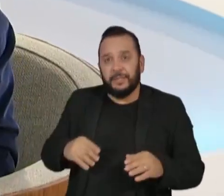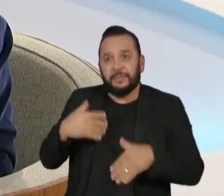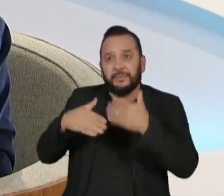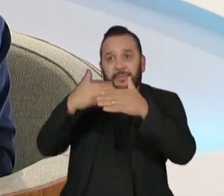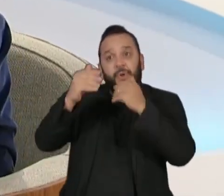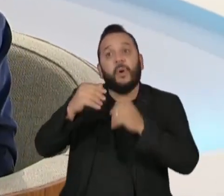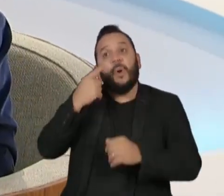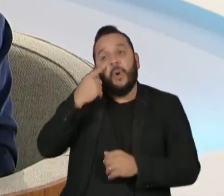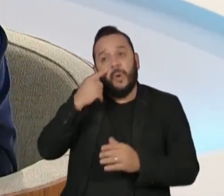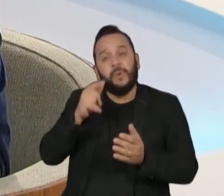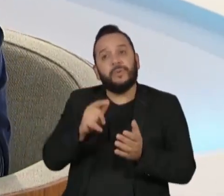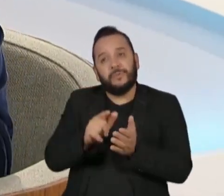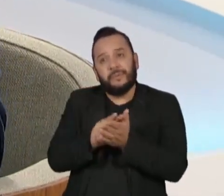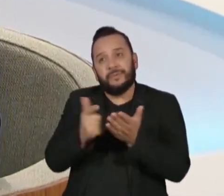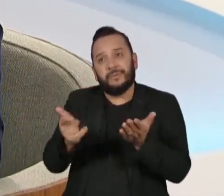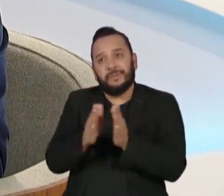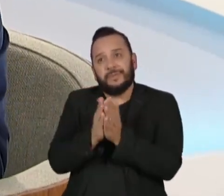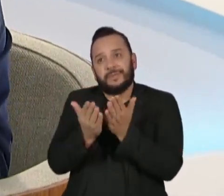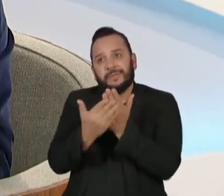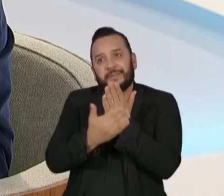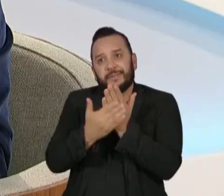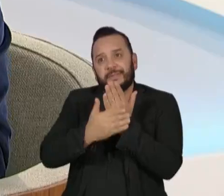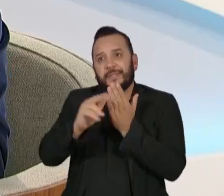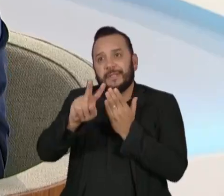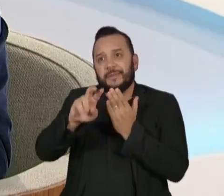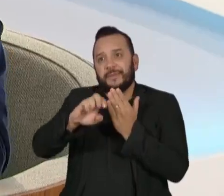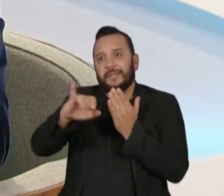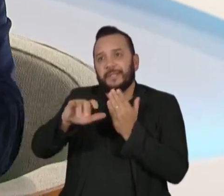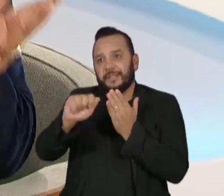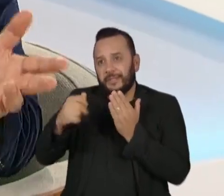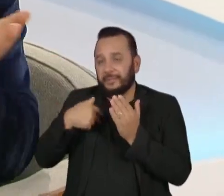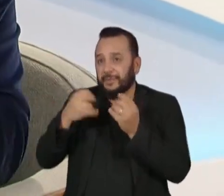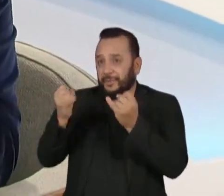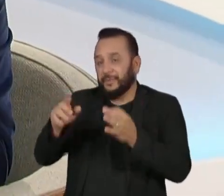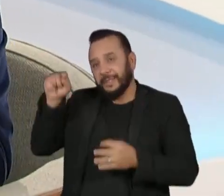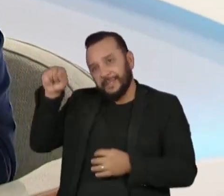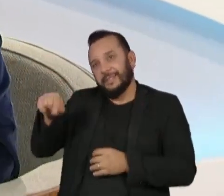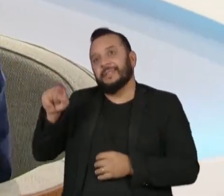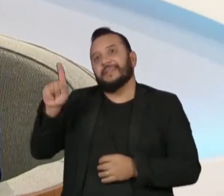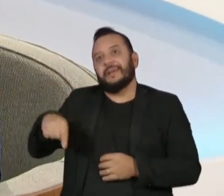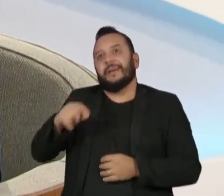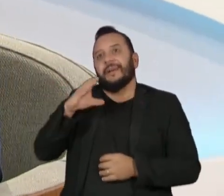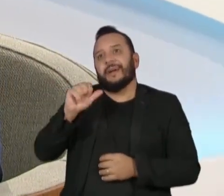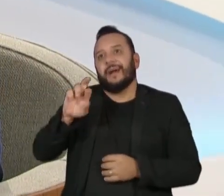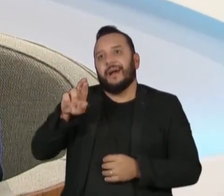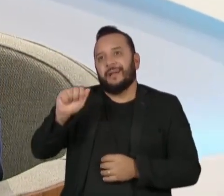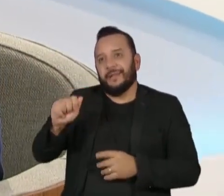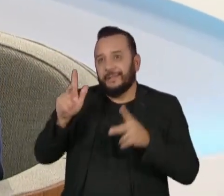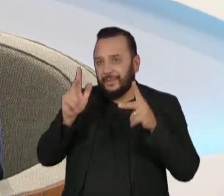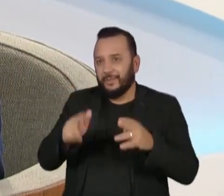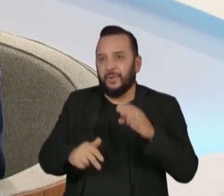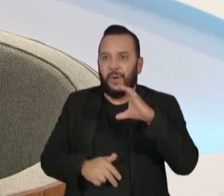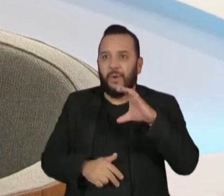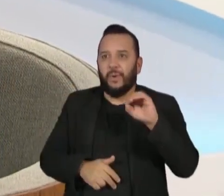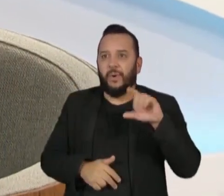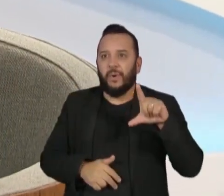da Veja que falou de novo que era ele o cara, como a Veja já tinha feito com o Collor?